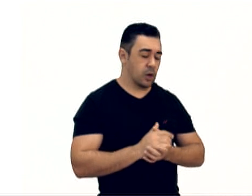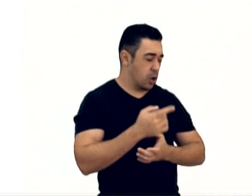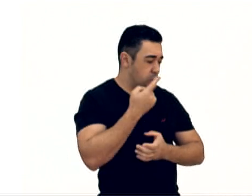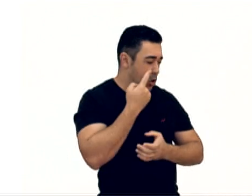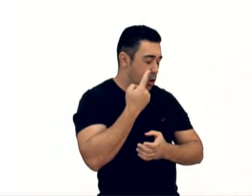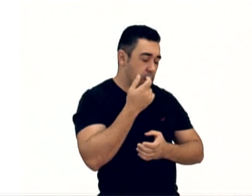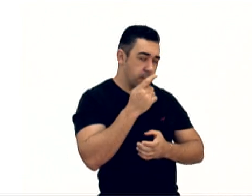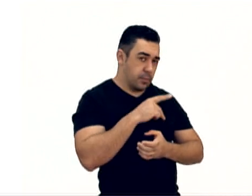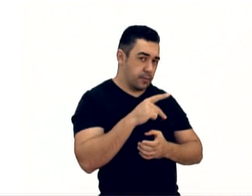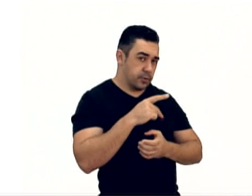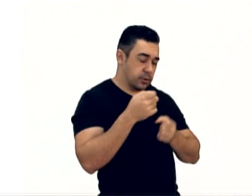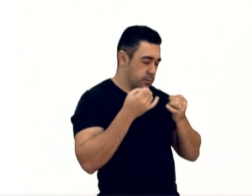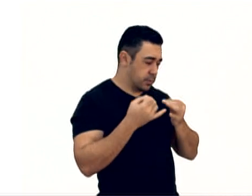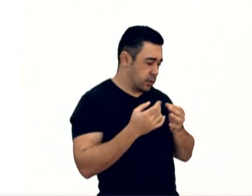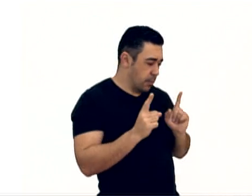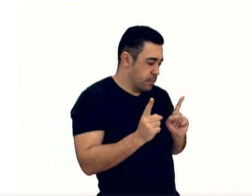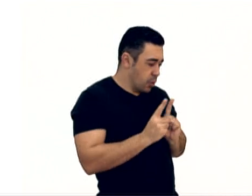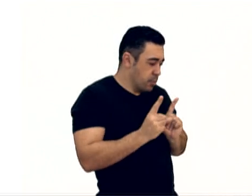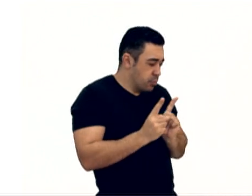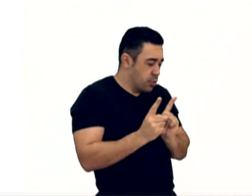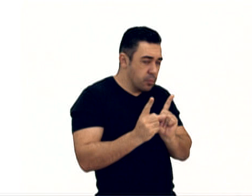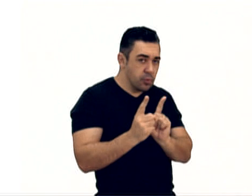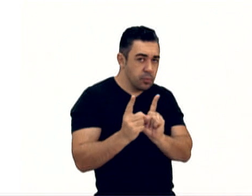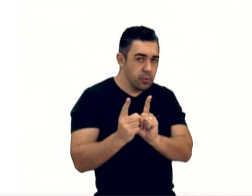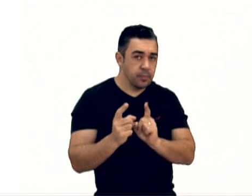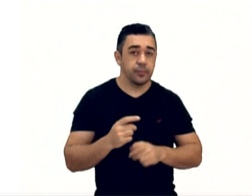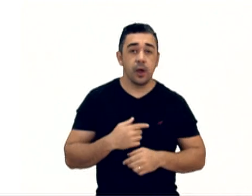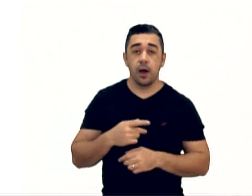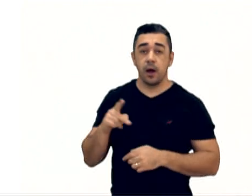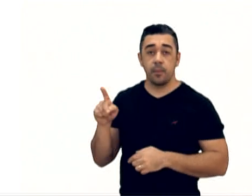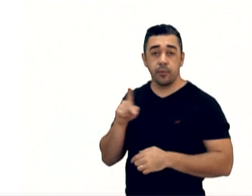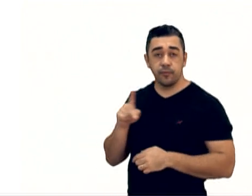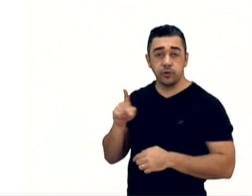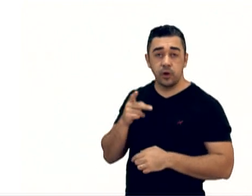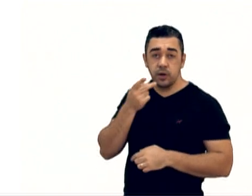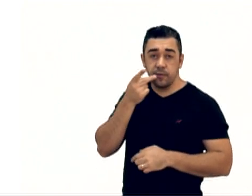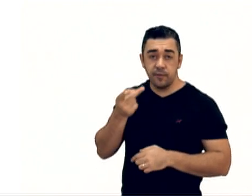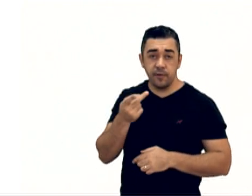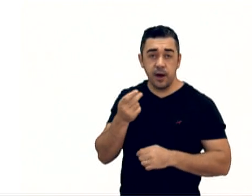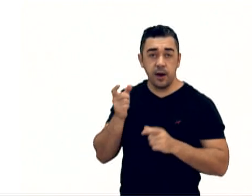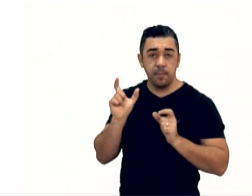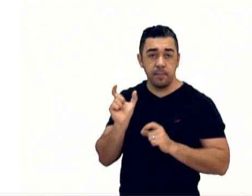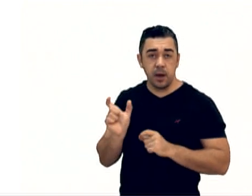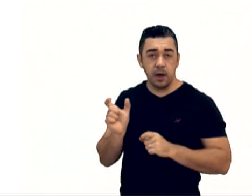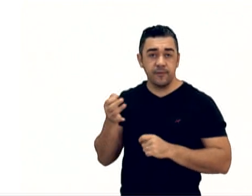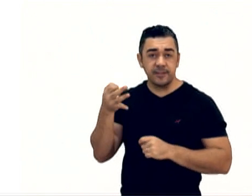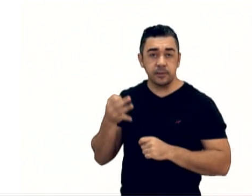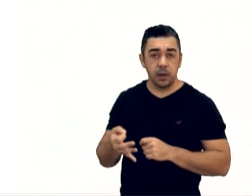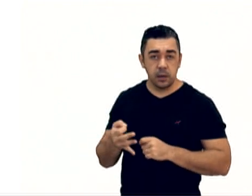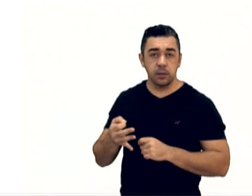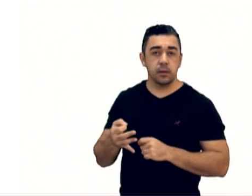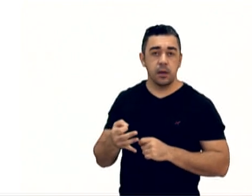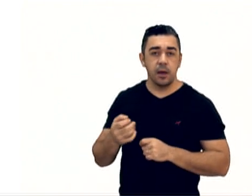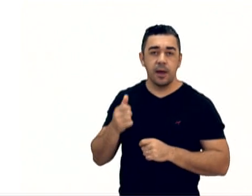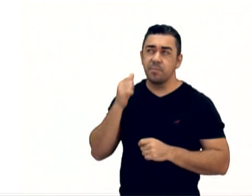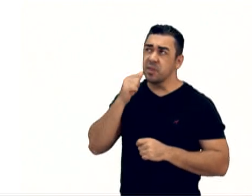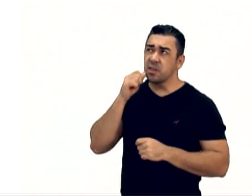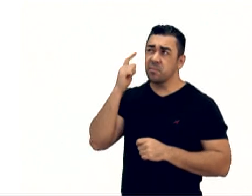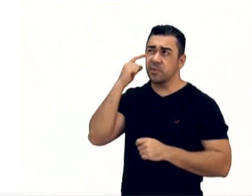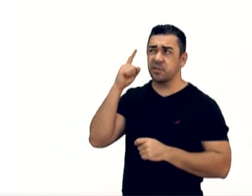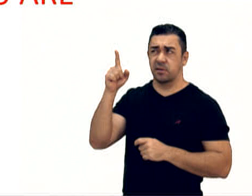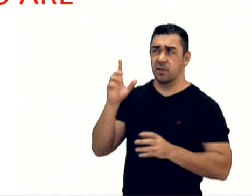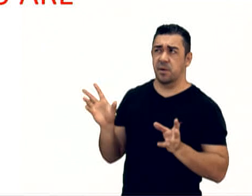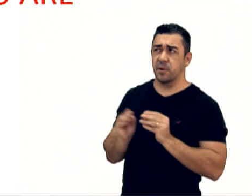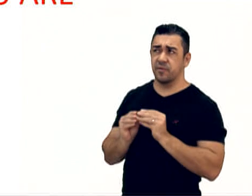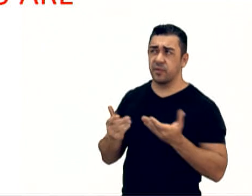que ela coloca tudo abreviado. Enquanto a professora soletra a palavra toda, para ela está errada. Ela entende que aquilo tem que ser abreviado.